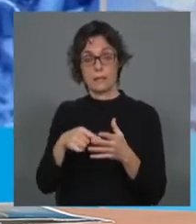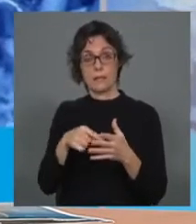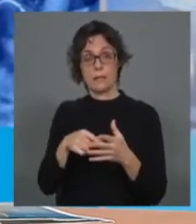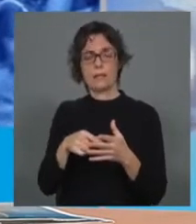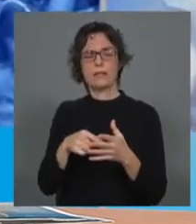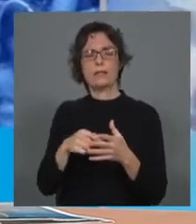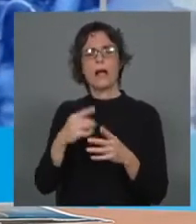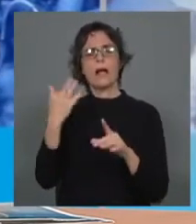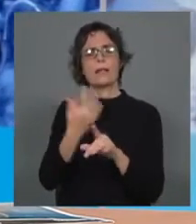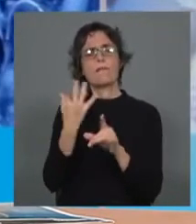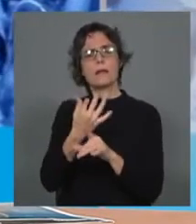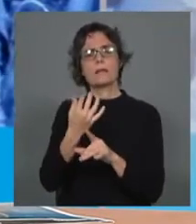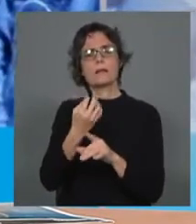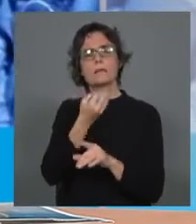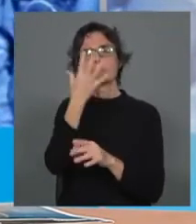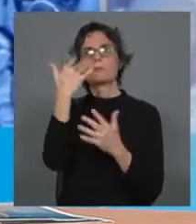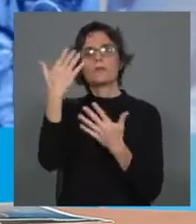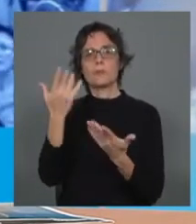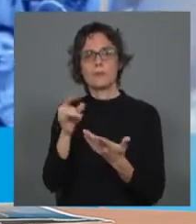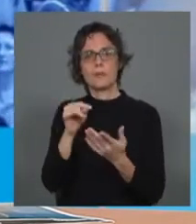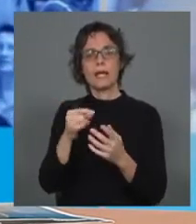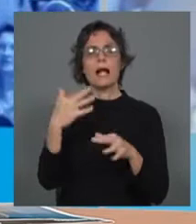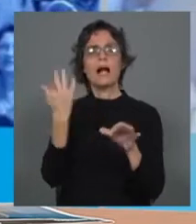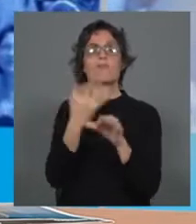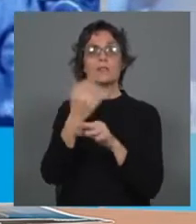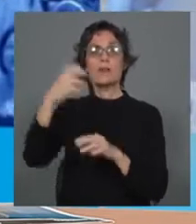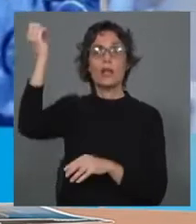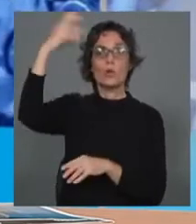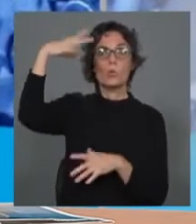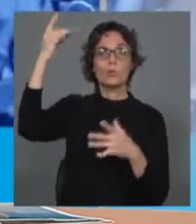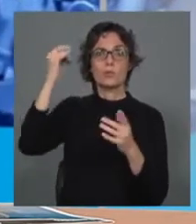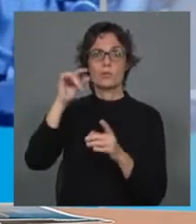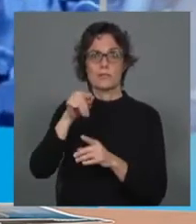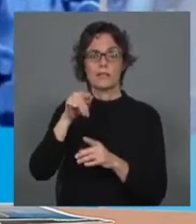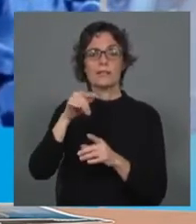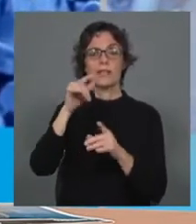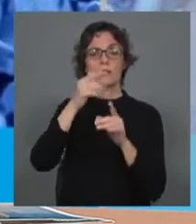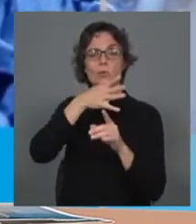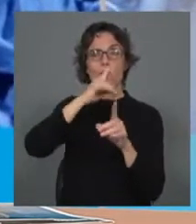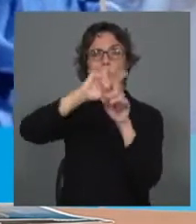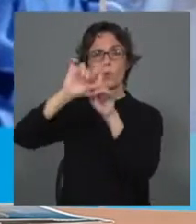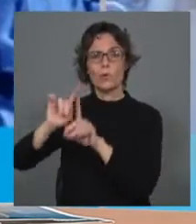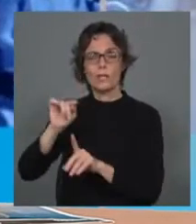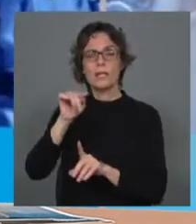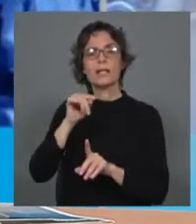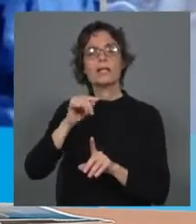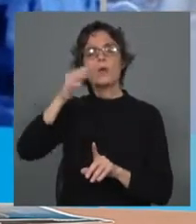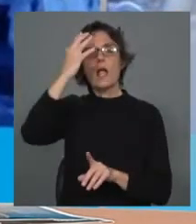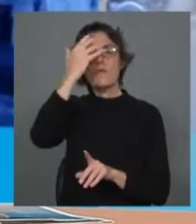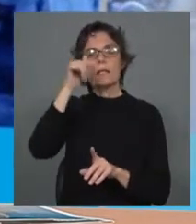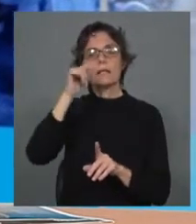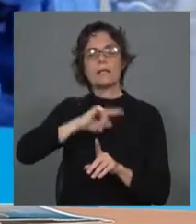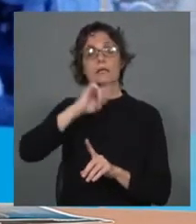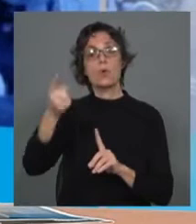da primavera e referindo-se ao Festival das Lanternas. Por quê? Porque o mês de fevereiro é o mês onde acontece o Ano